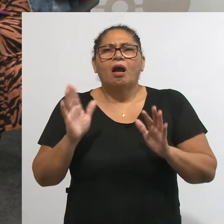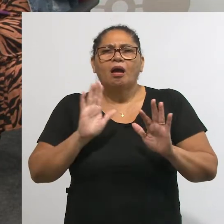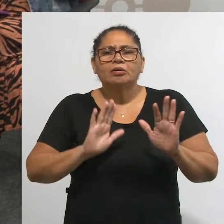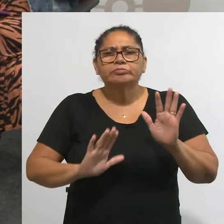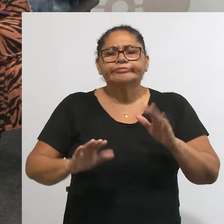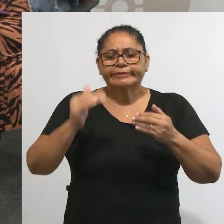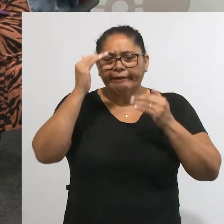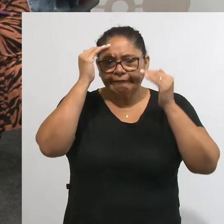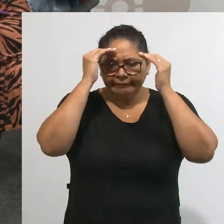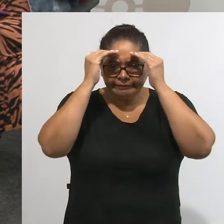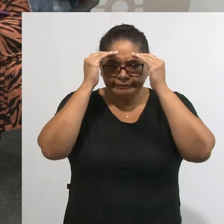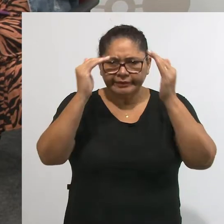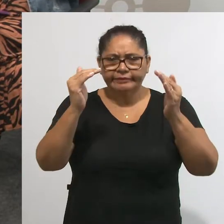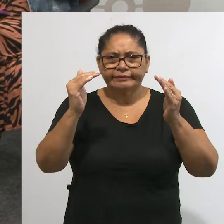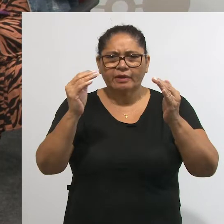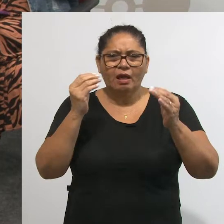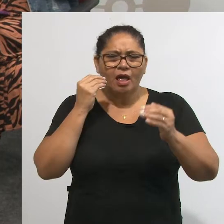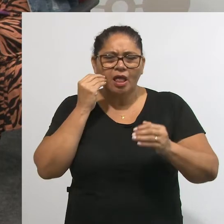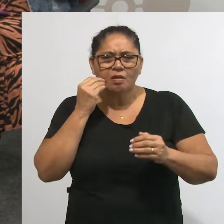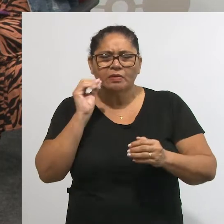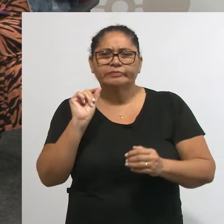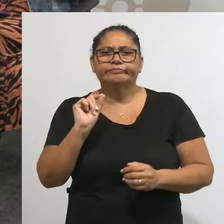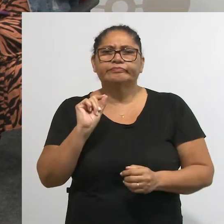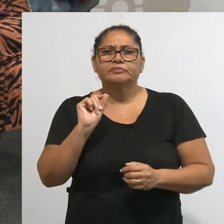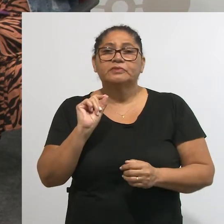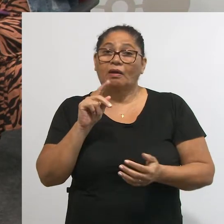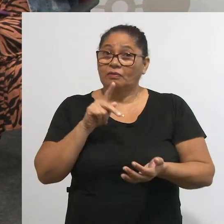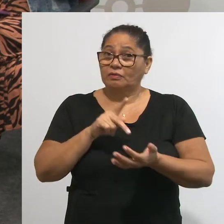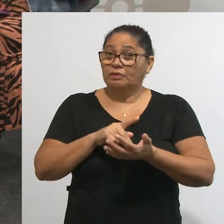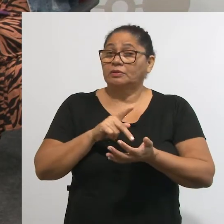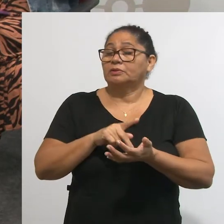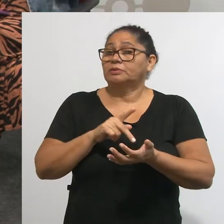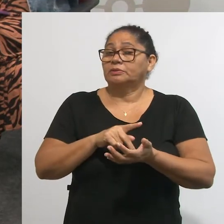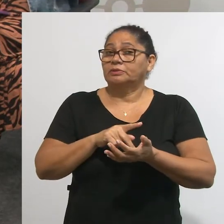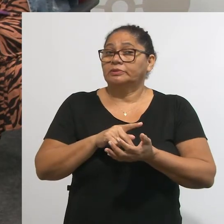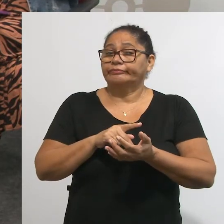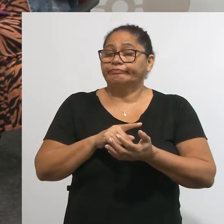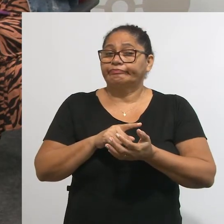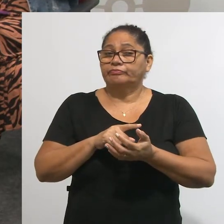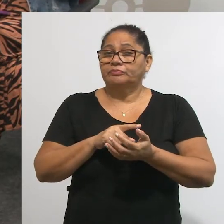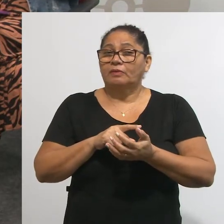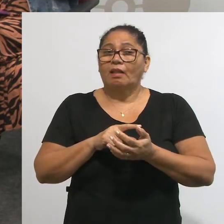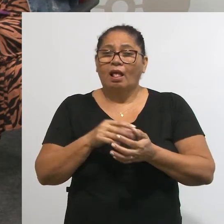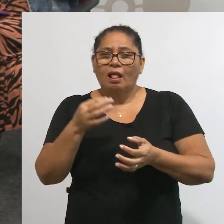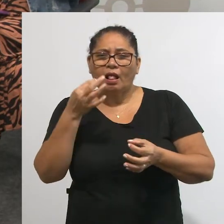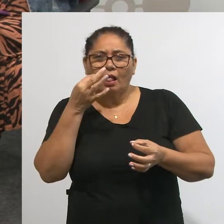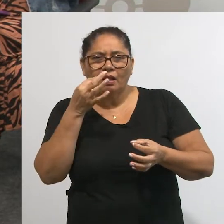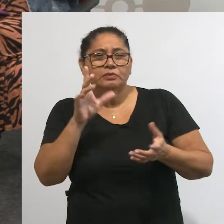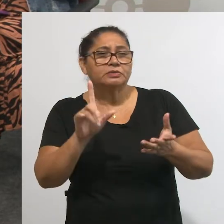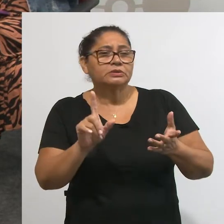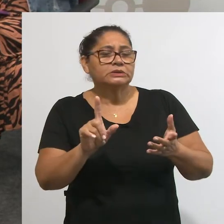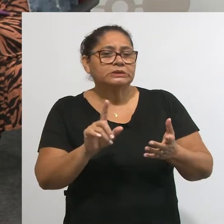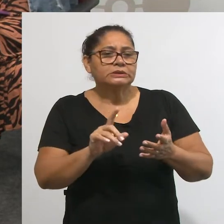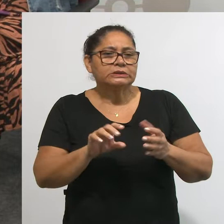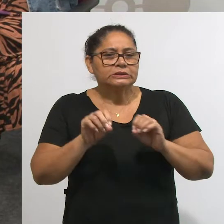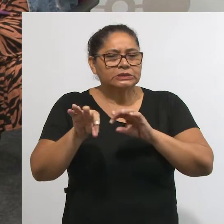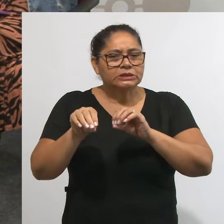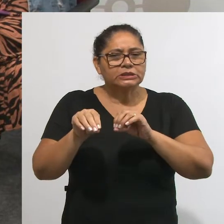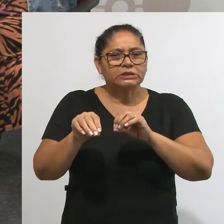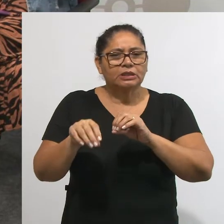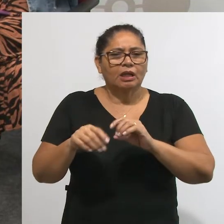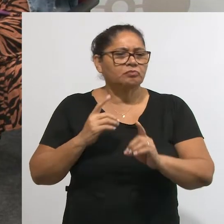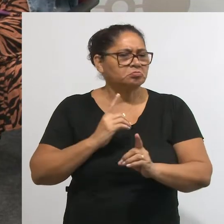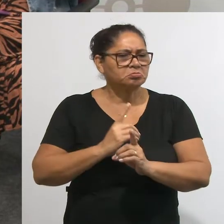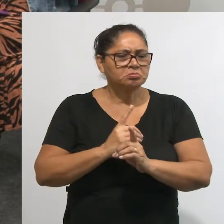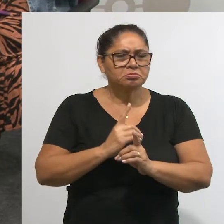deve respeitar essas experiências, essas vivências. Na verdade, essa visão de ensino do Paulo Freire vai contra o